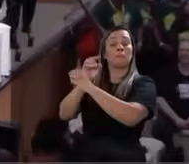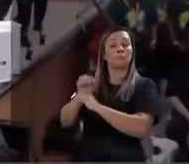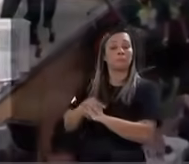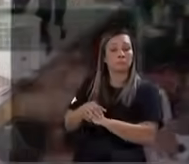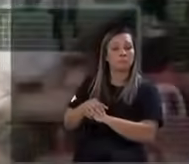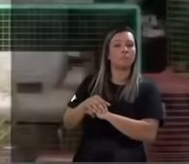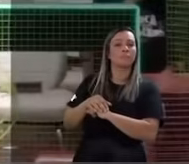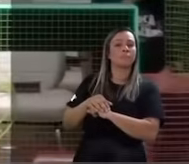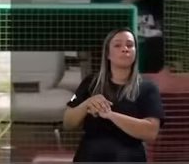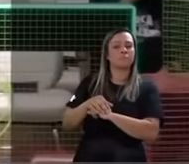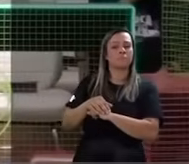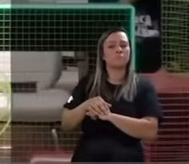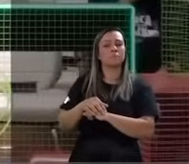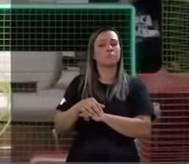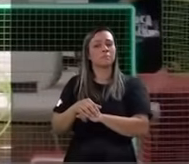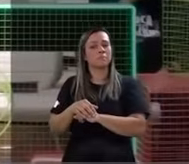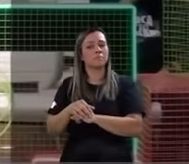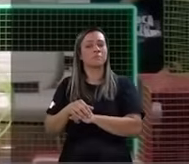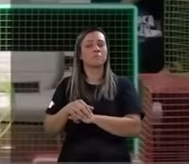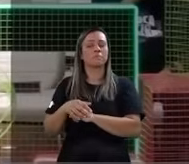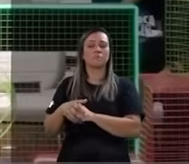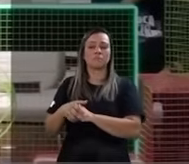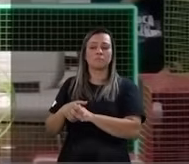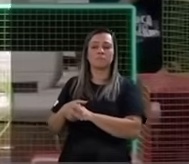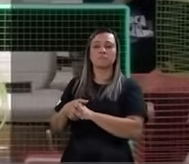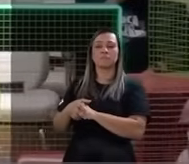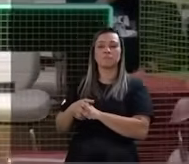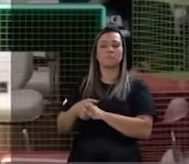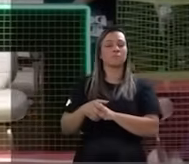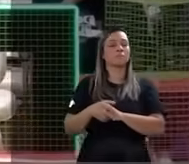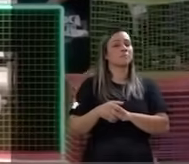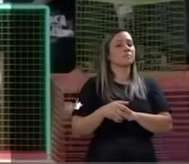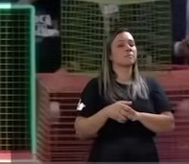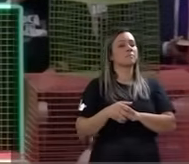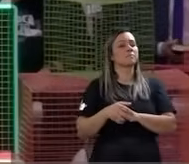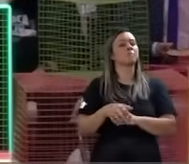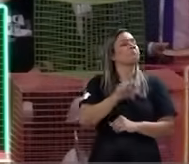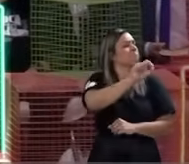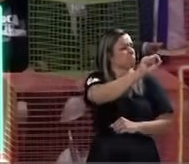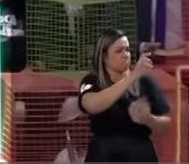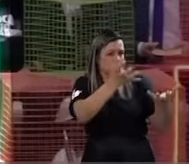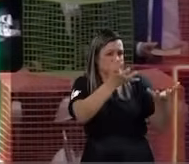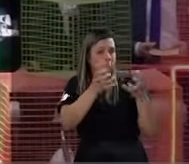E quem tem, seja a mesma terá.